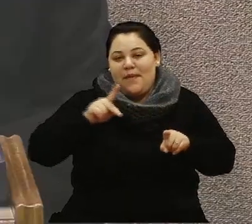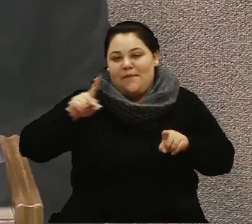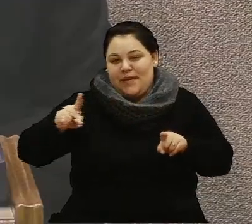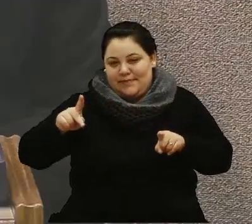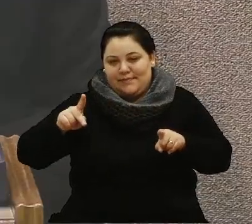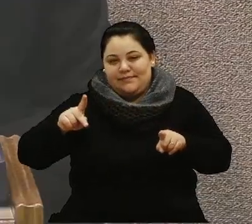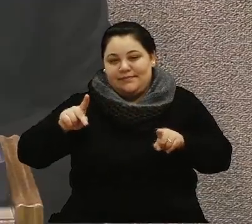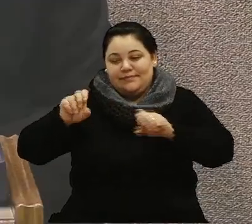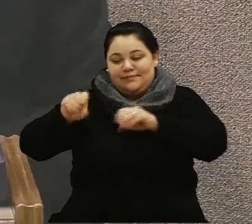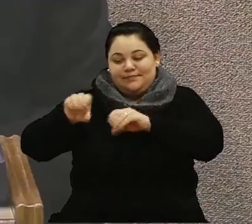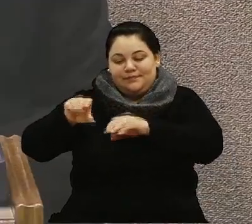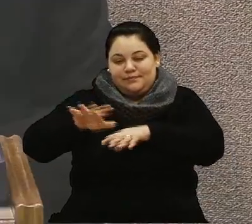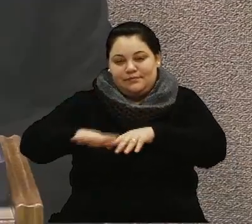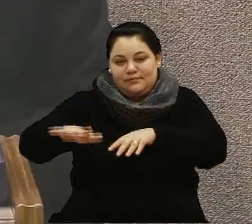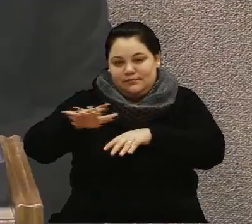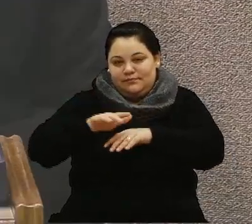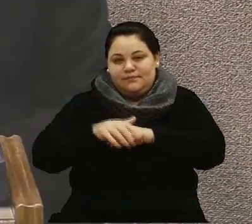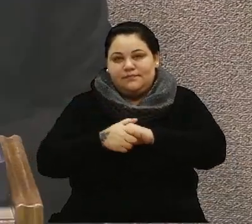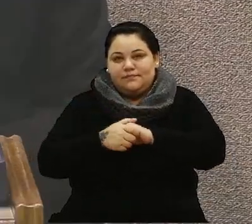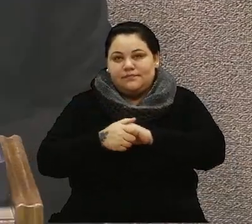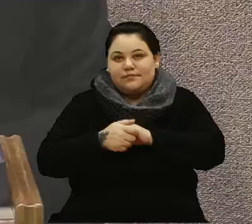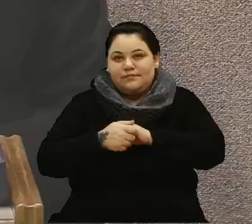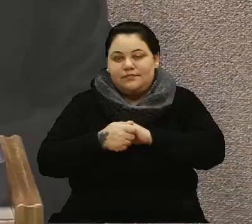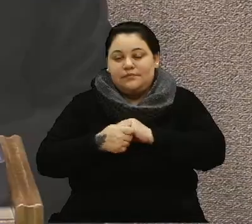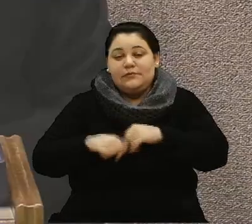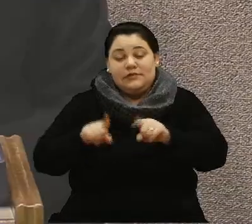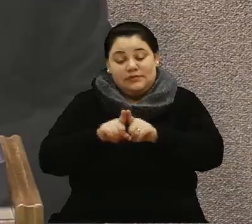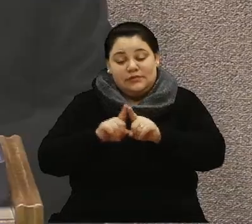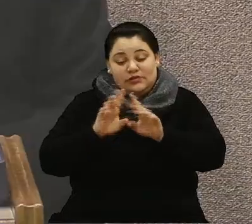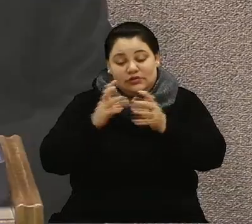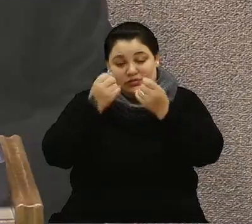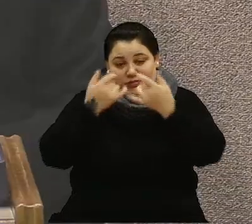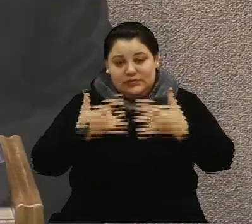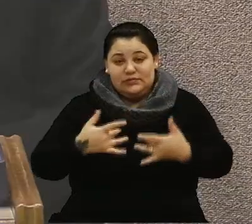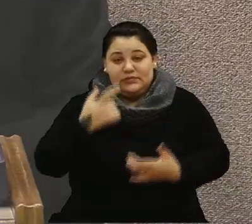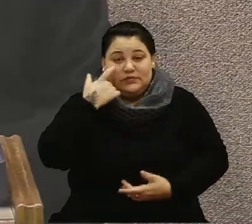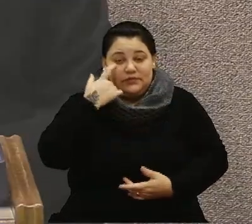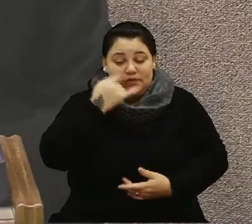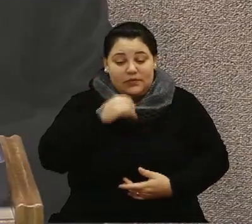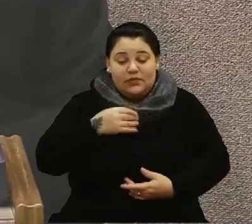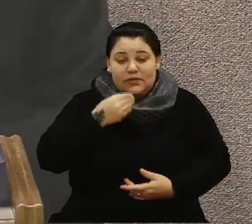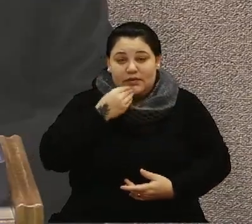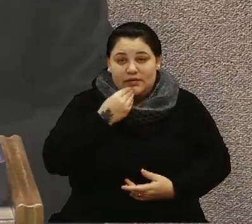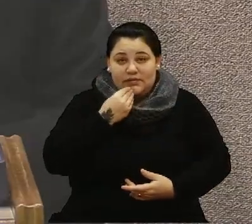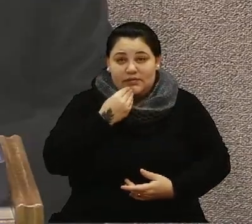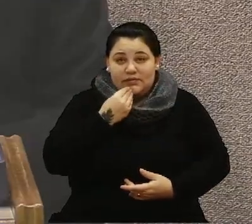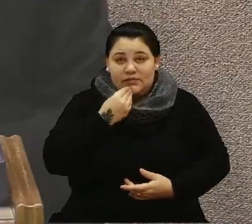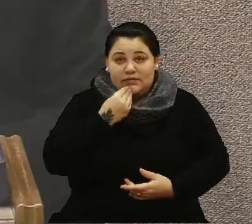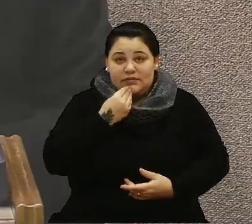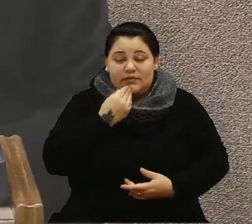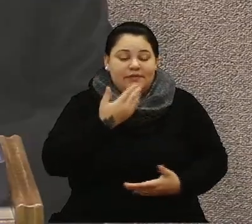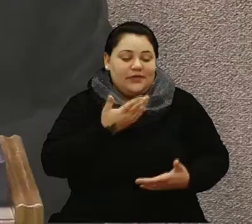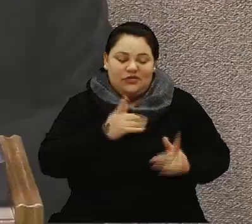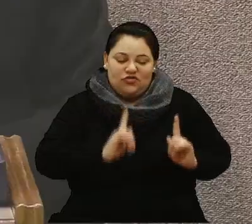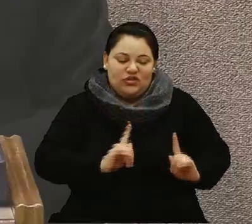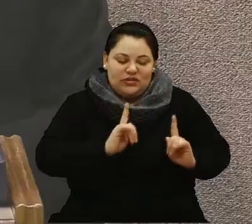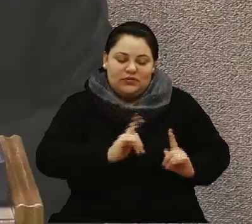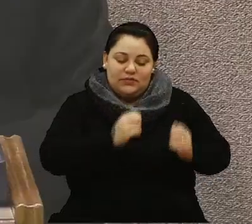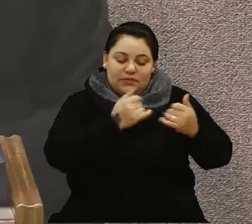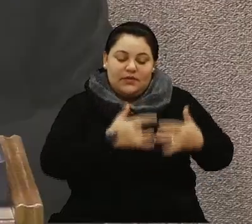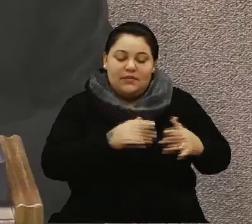sobre a educação. E ali ela foi acenado, talvez, da possibilidade de gestão com a 13019. Enfim, foi uma reunião